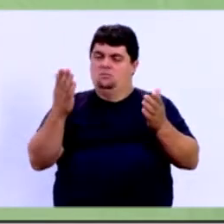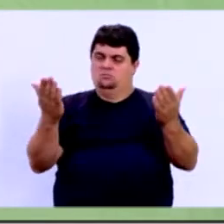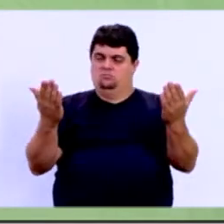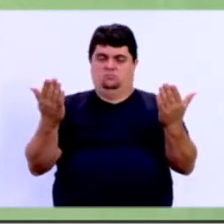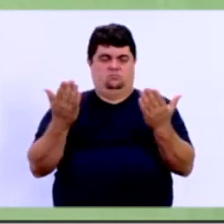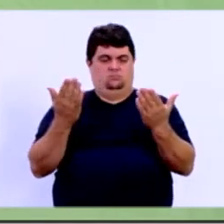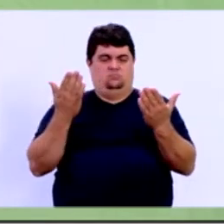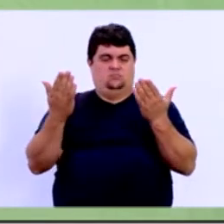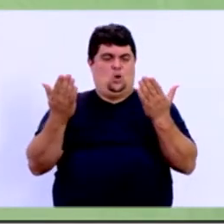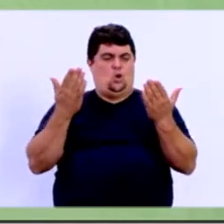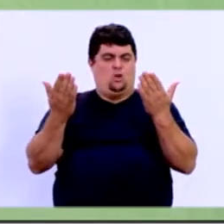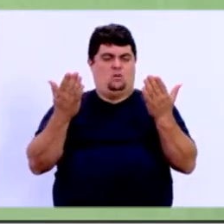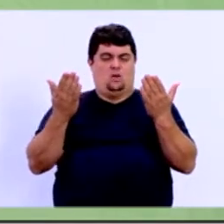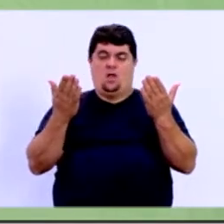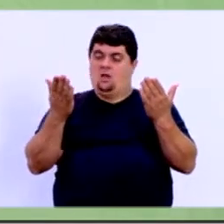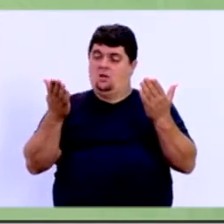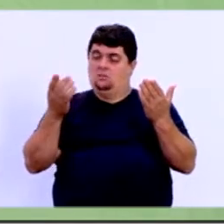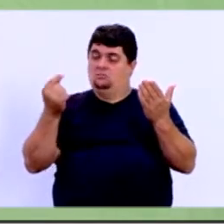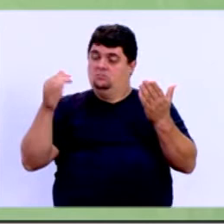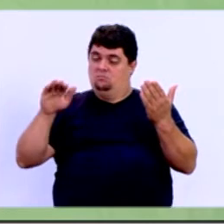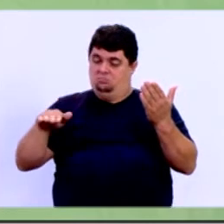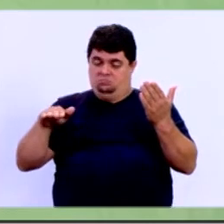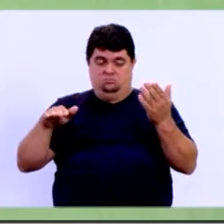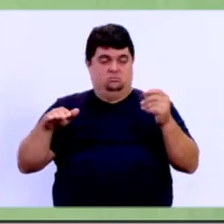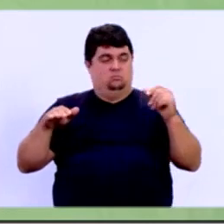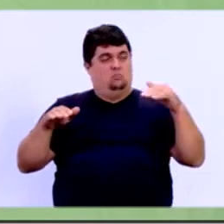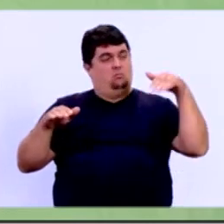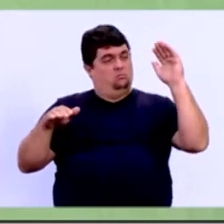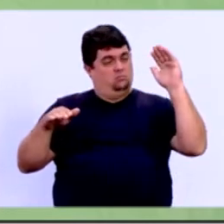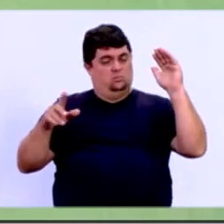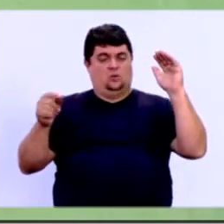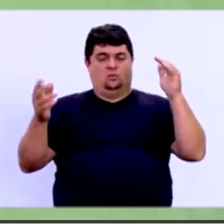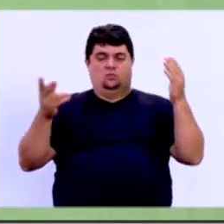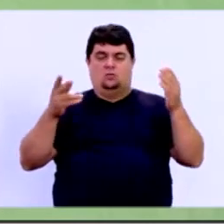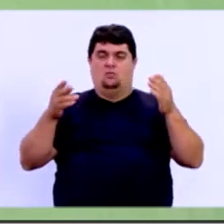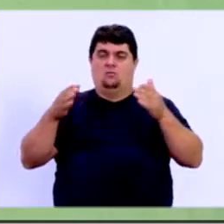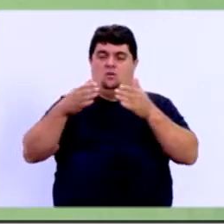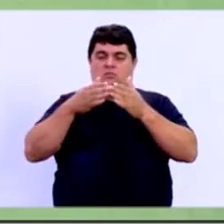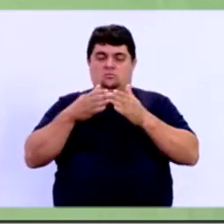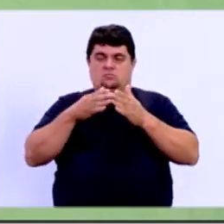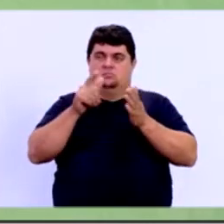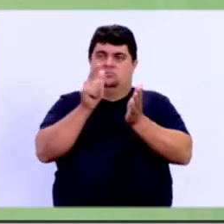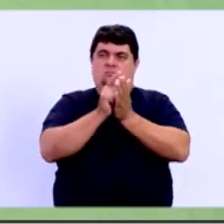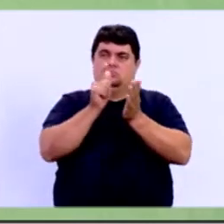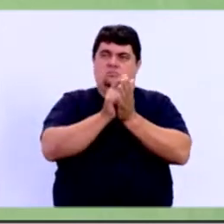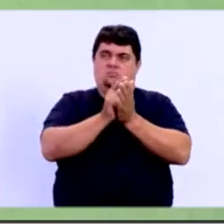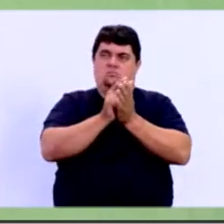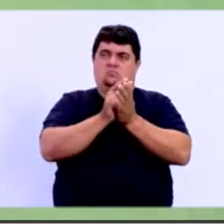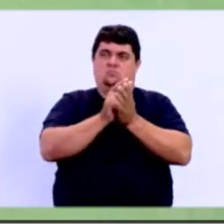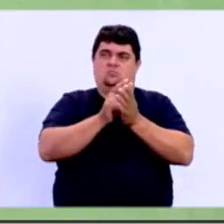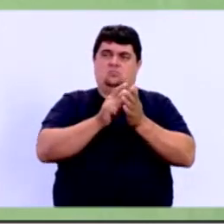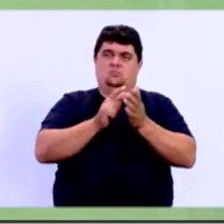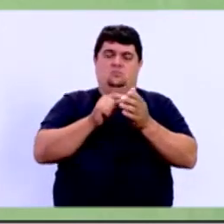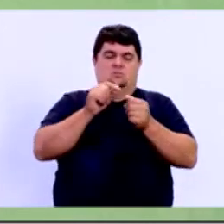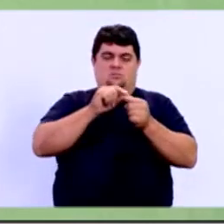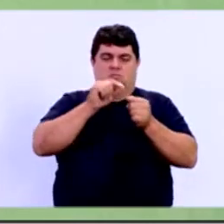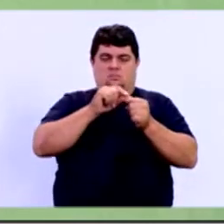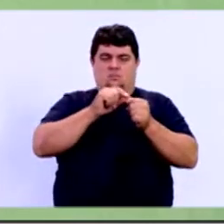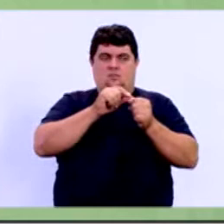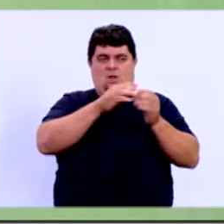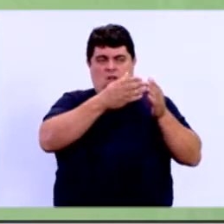o gestor de compras vai fazer essa análise. Ele vai emitir o pedido, né, de compra,